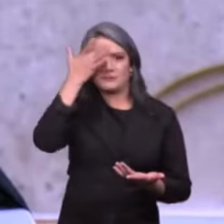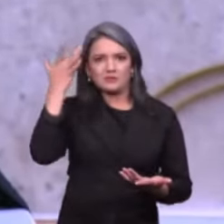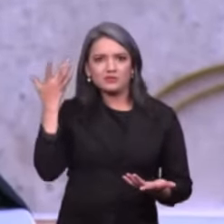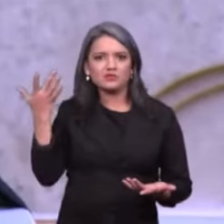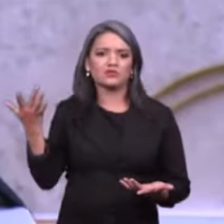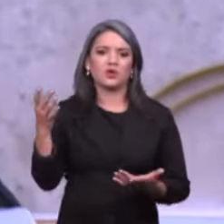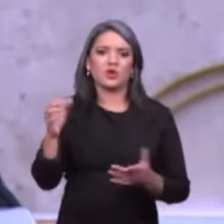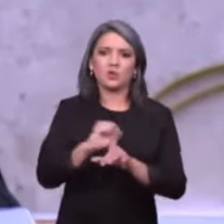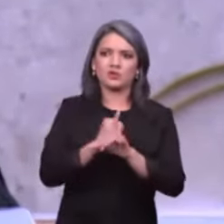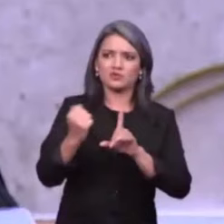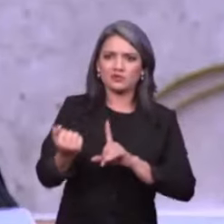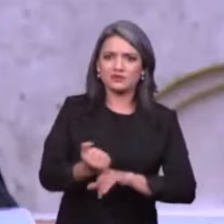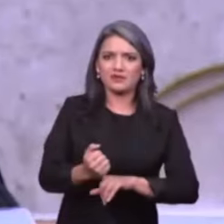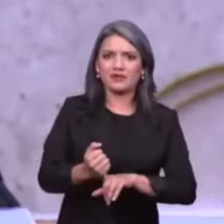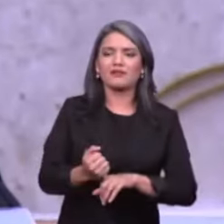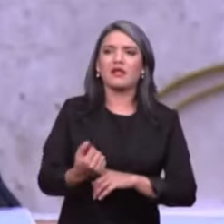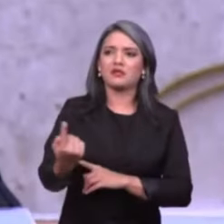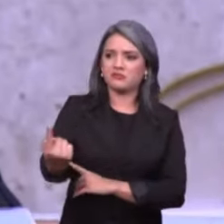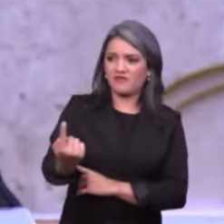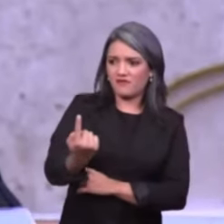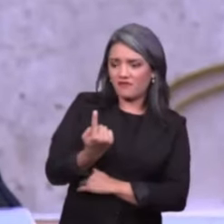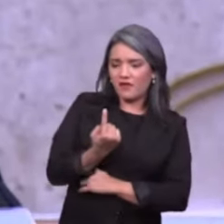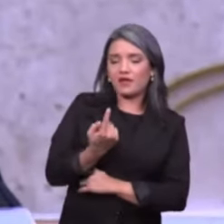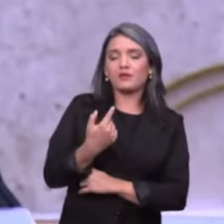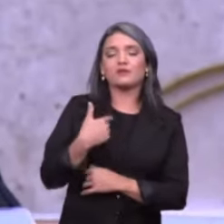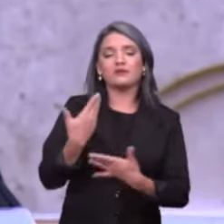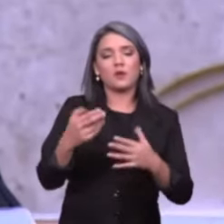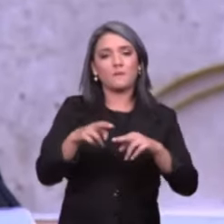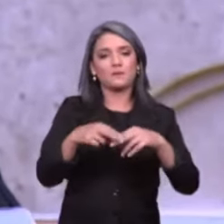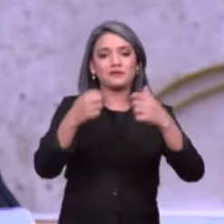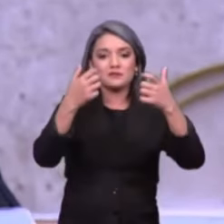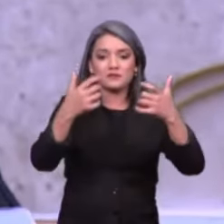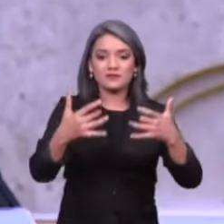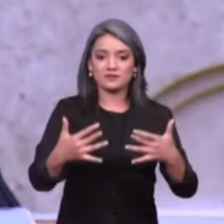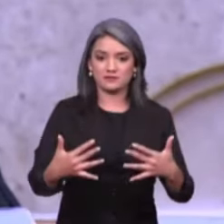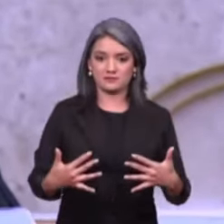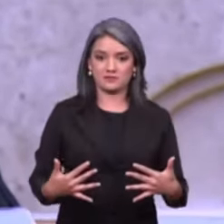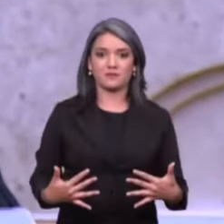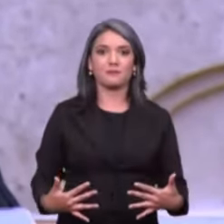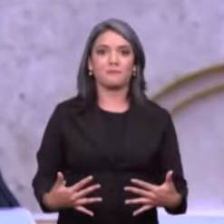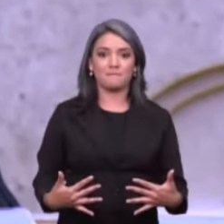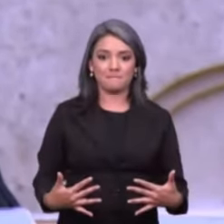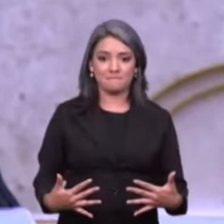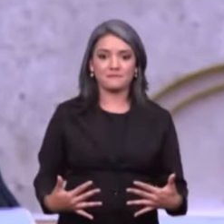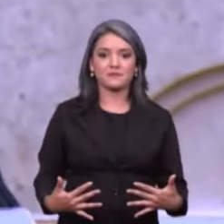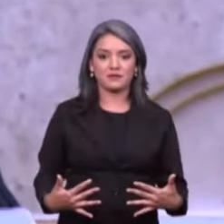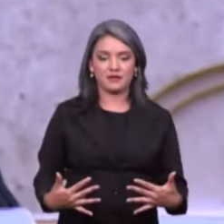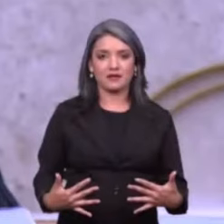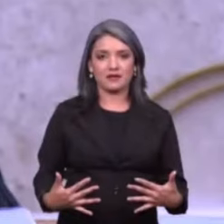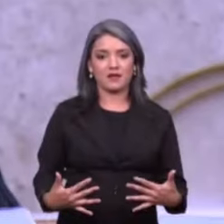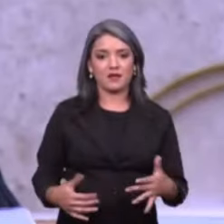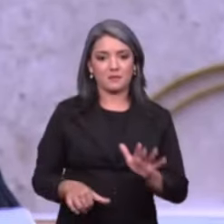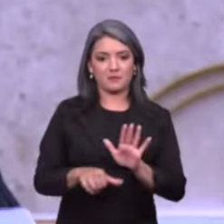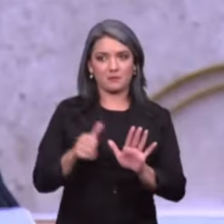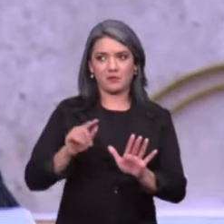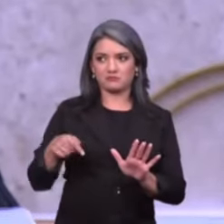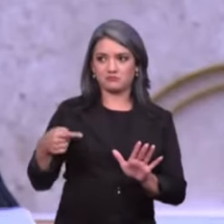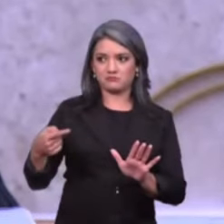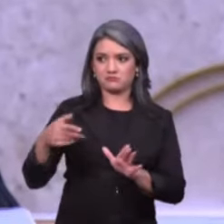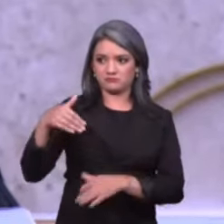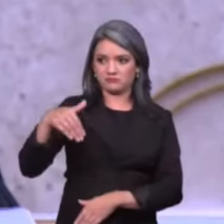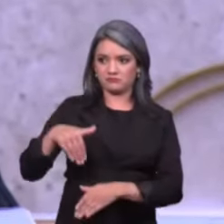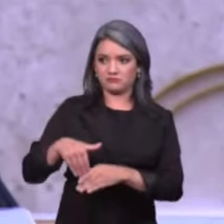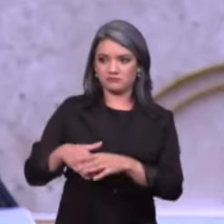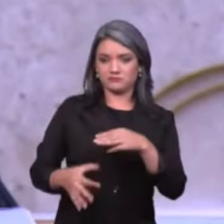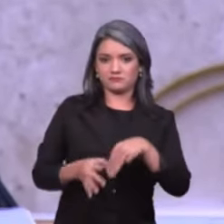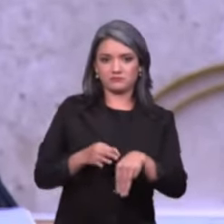procuraram, gostaria de fazer, antes de iniciar o julgamento com o voto do ministro André Mendonça, que ouviremos todos com interesse e